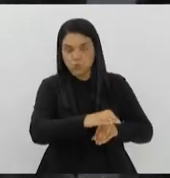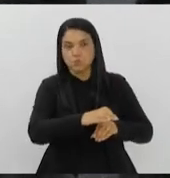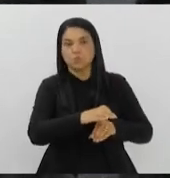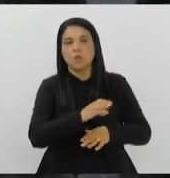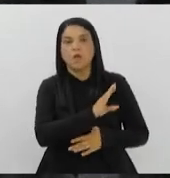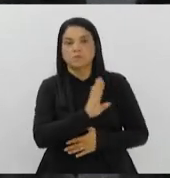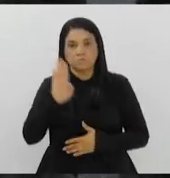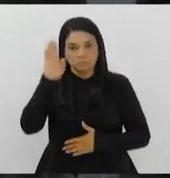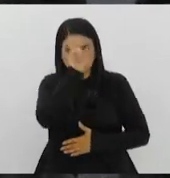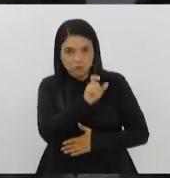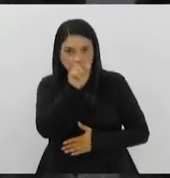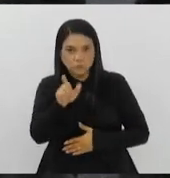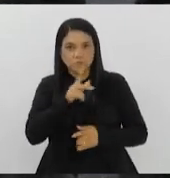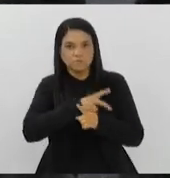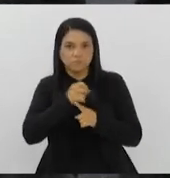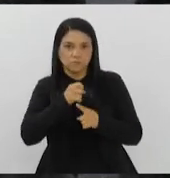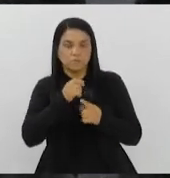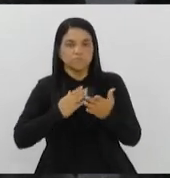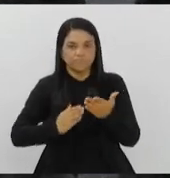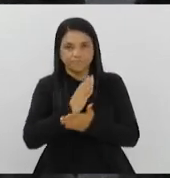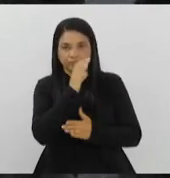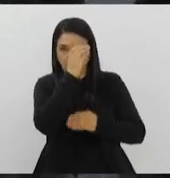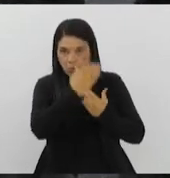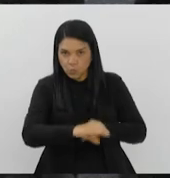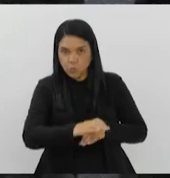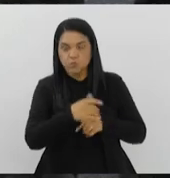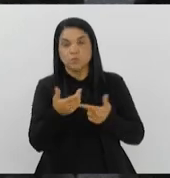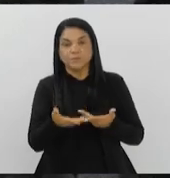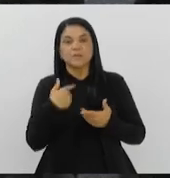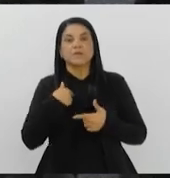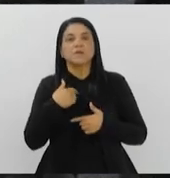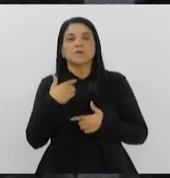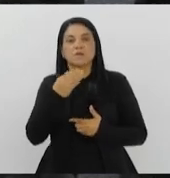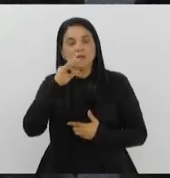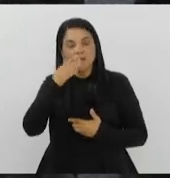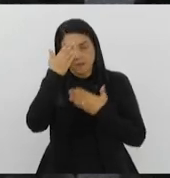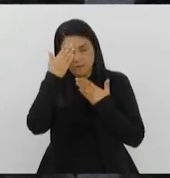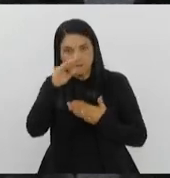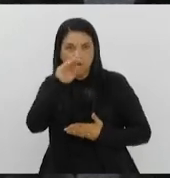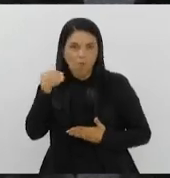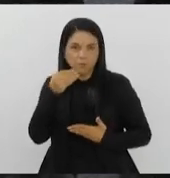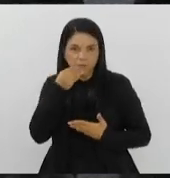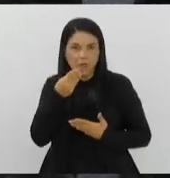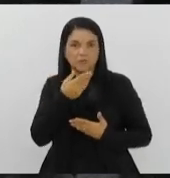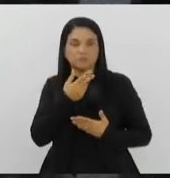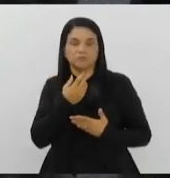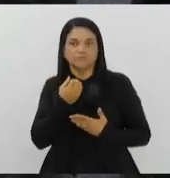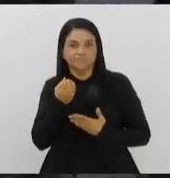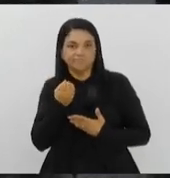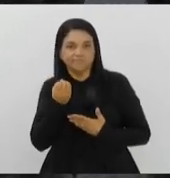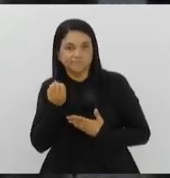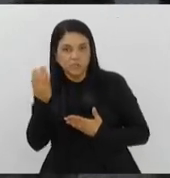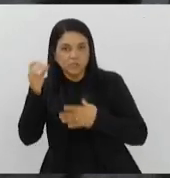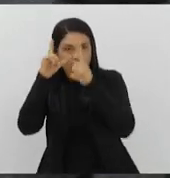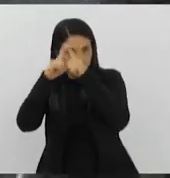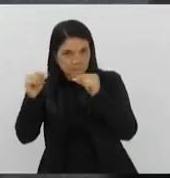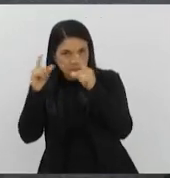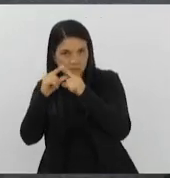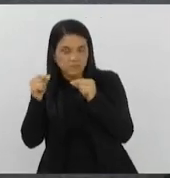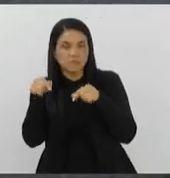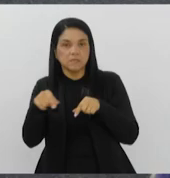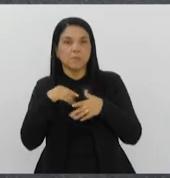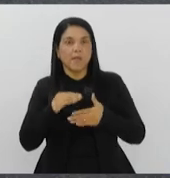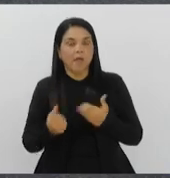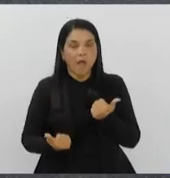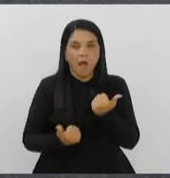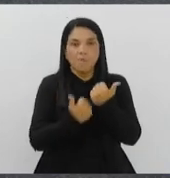a Vossa Excelência a oportunidade de ir a Brasília e continuar pedindo seu apoio como líder dessa casa, uma